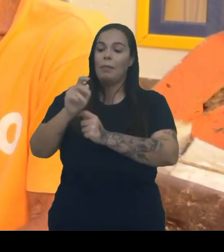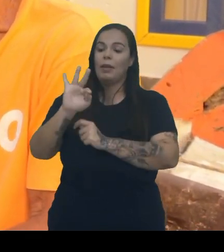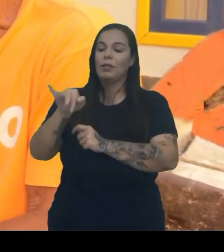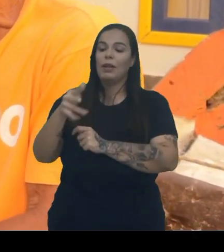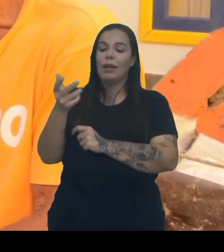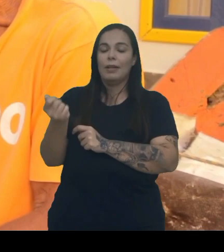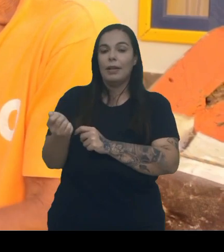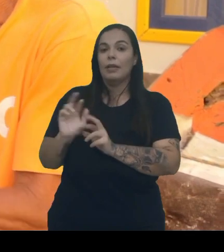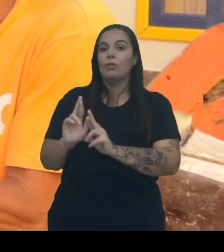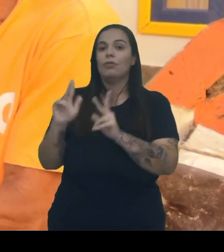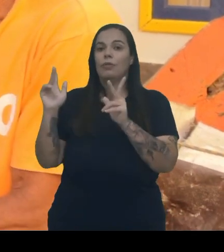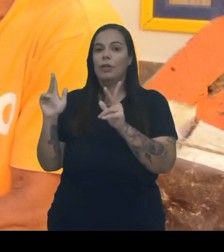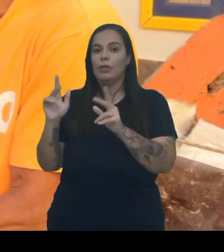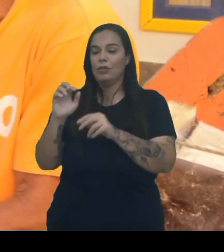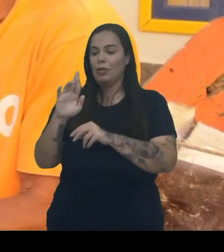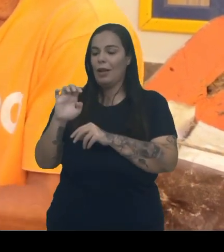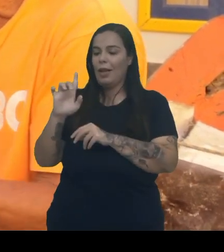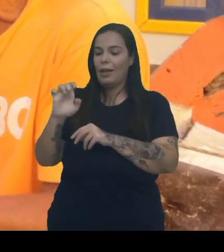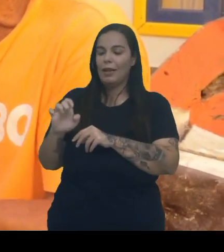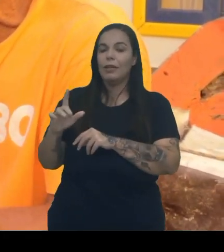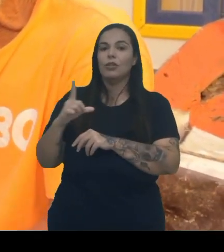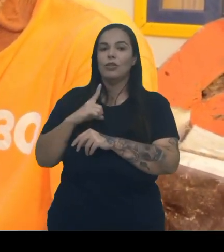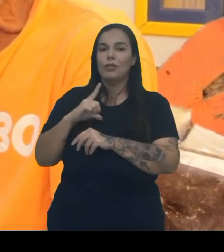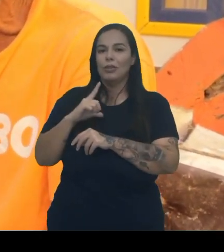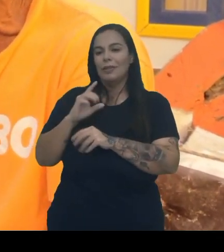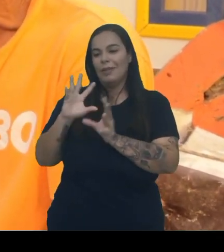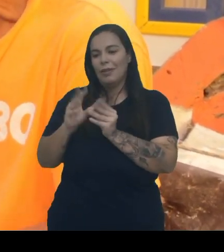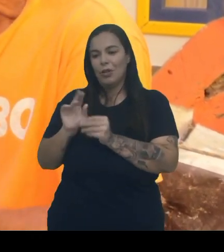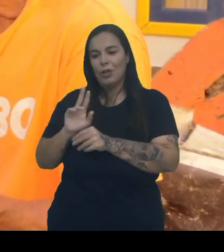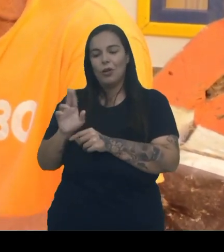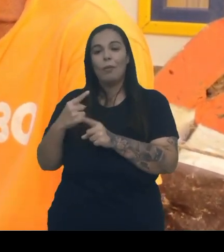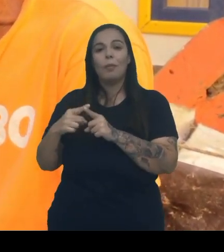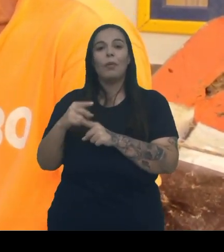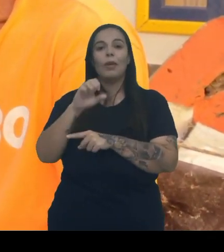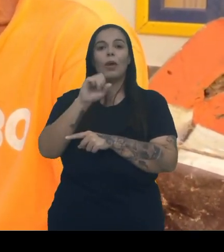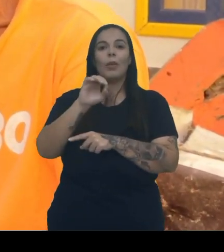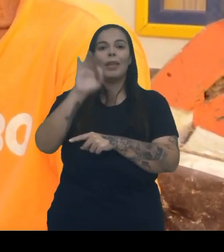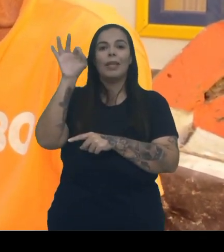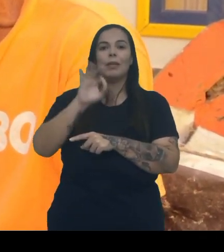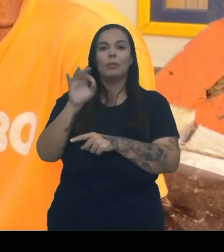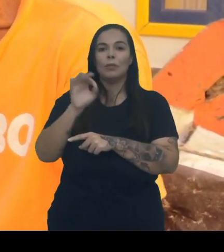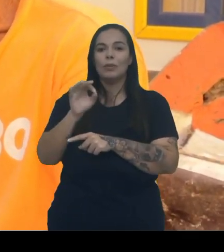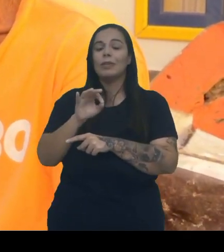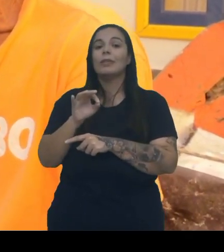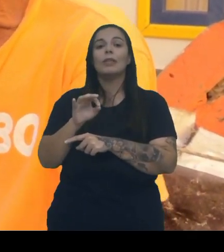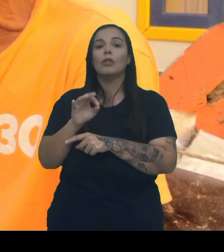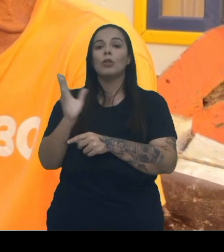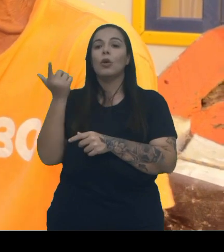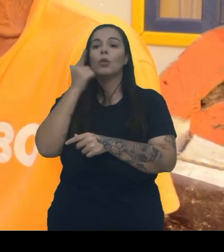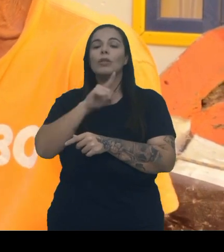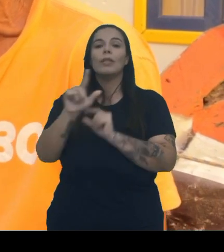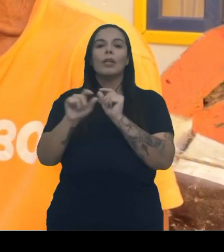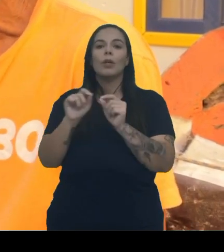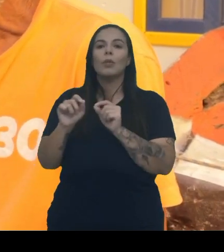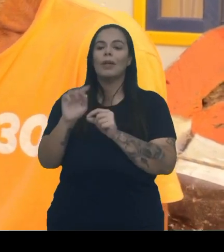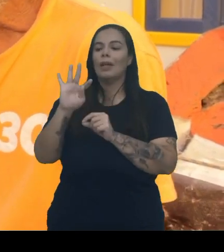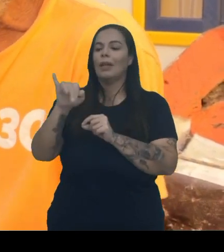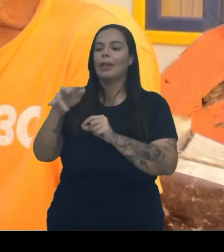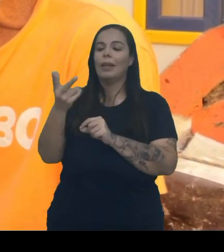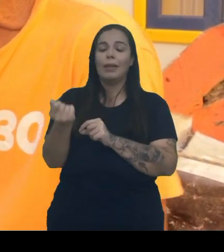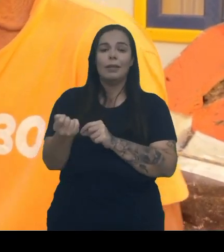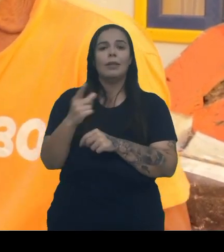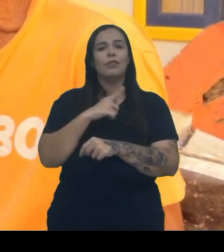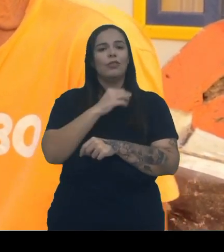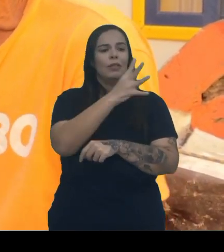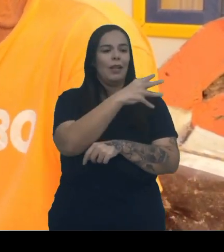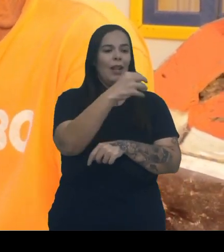tainha, a rede de tainha, ela tinha um apelido de rede de tainha, porque 80% que ela matava era tainha, mas matava outros peixes. Até